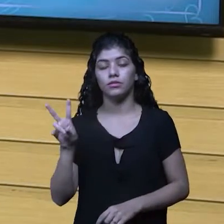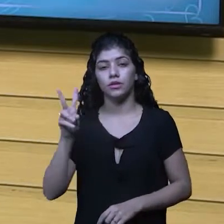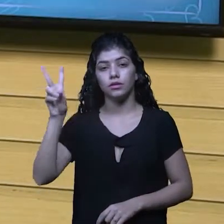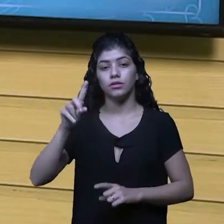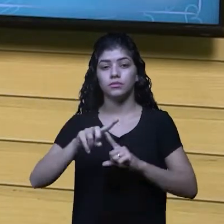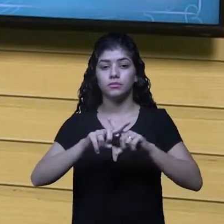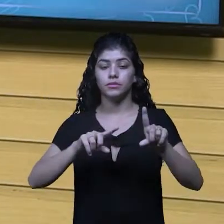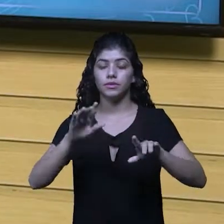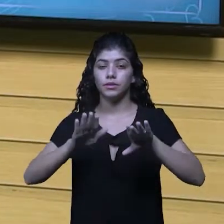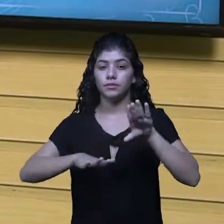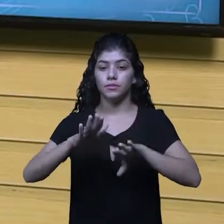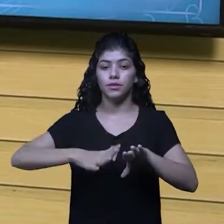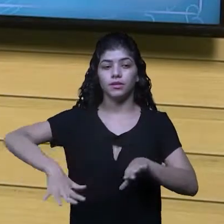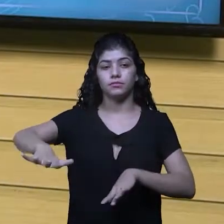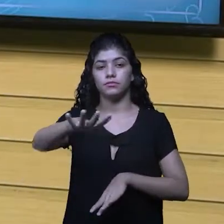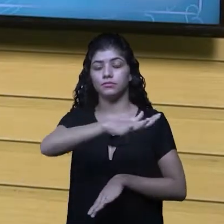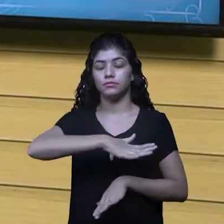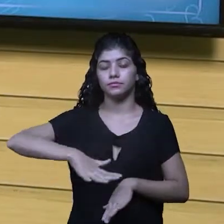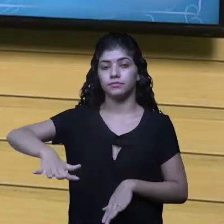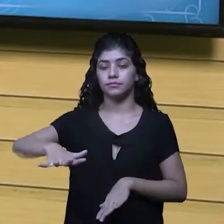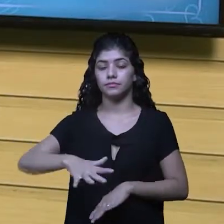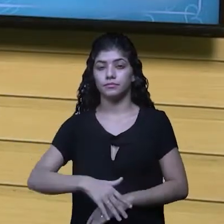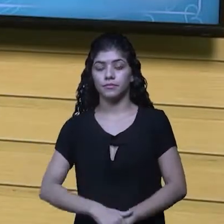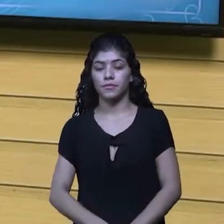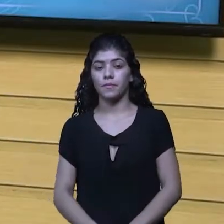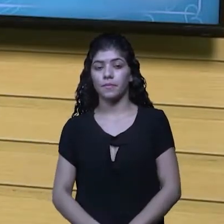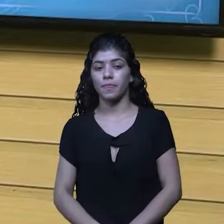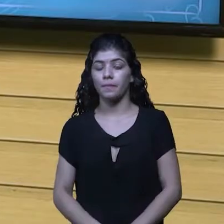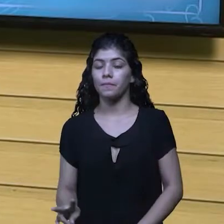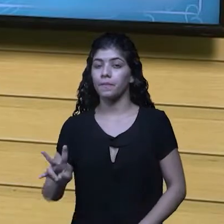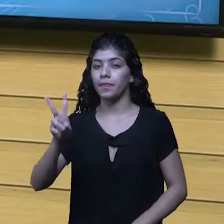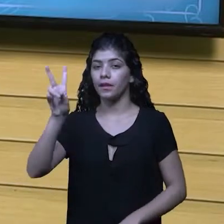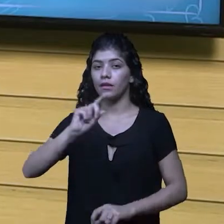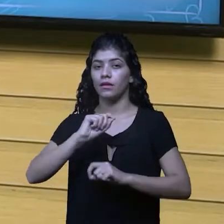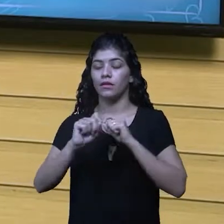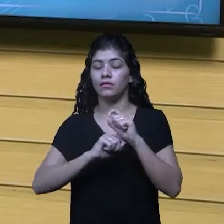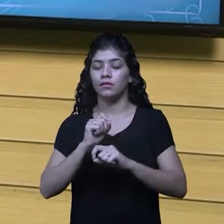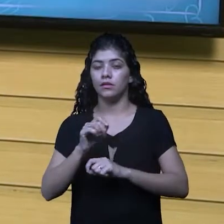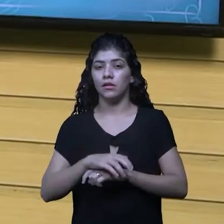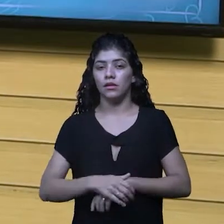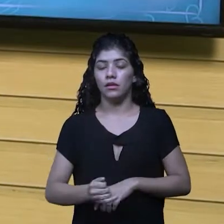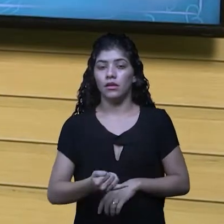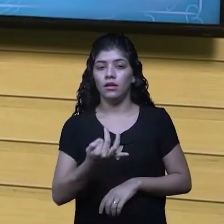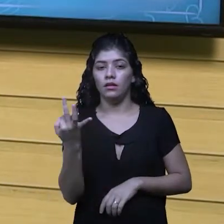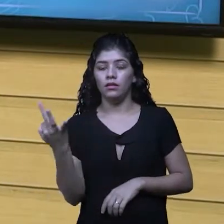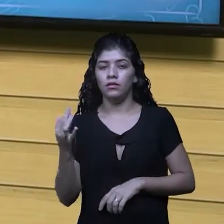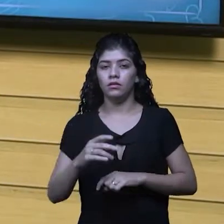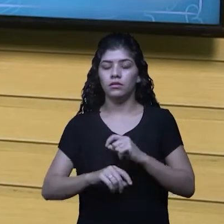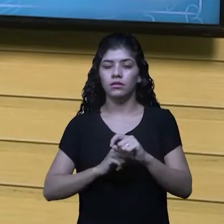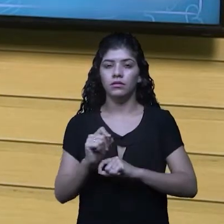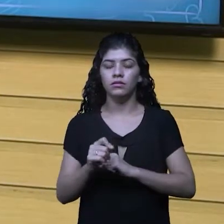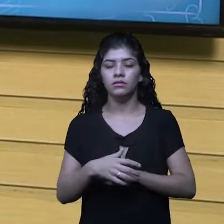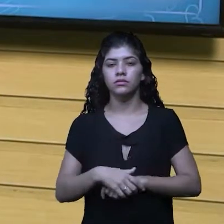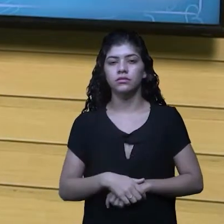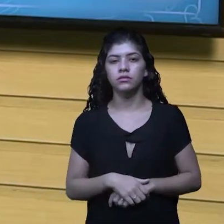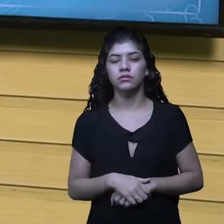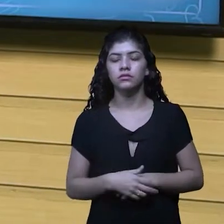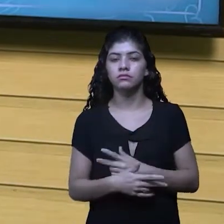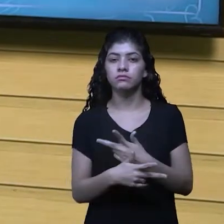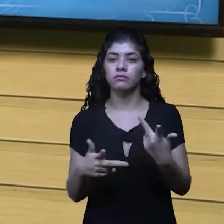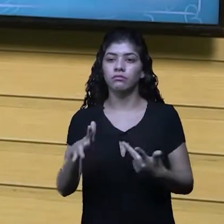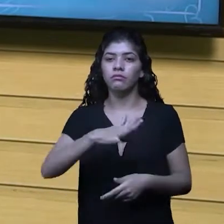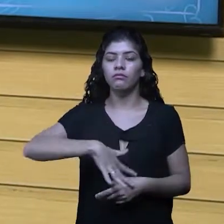mas dependendo do ambiente que está ali. Aquele valor numérico, que é um dado quantitativo, é resultado de um